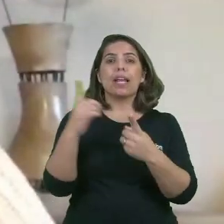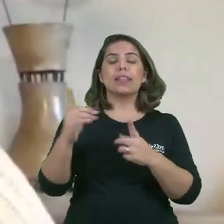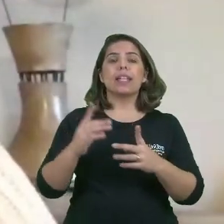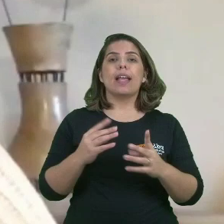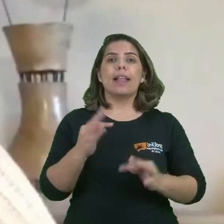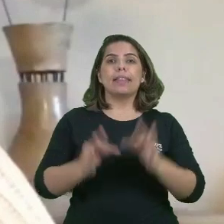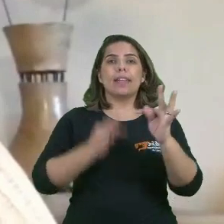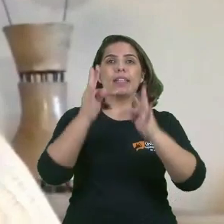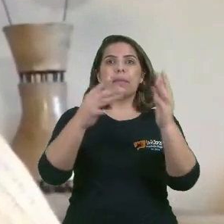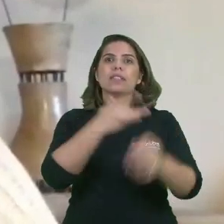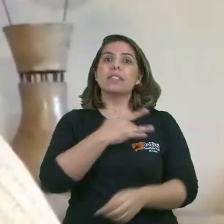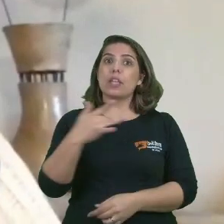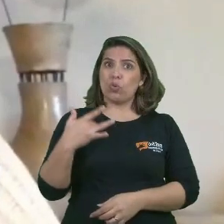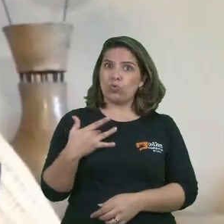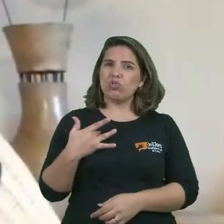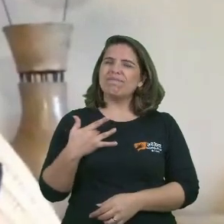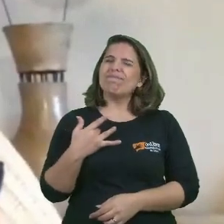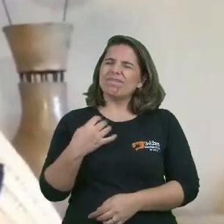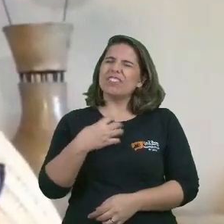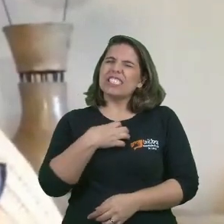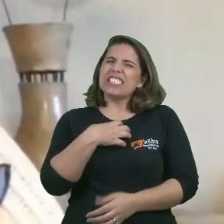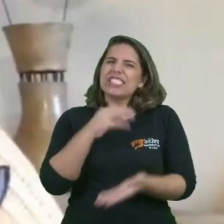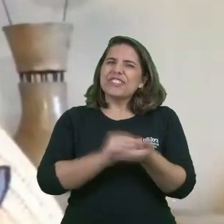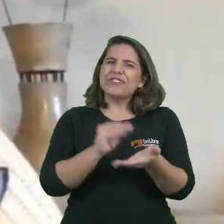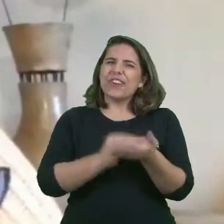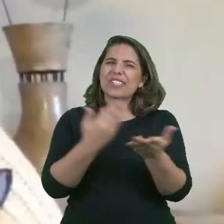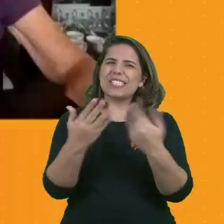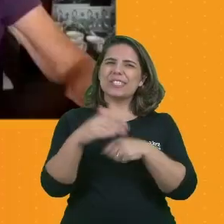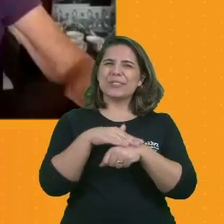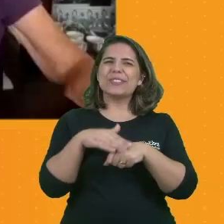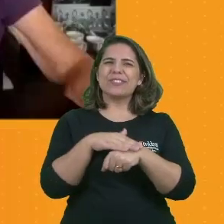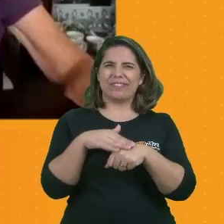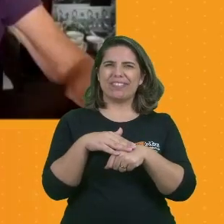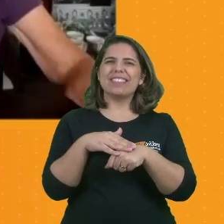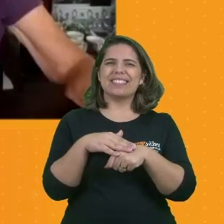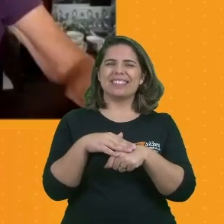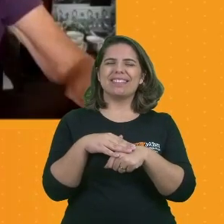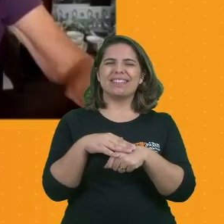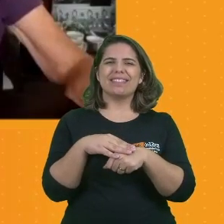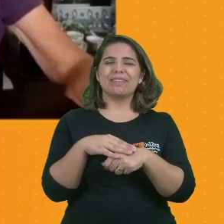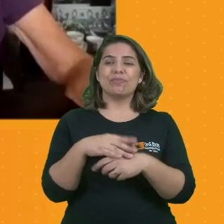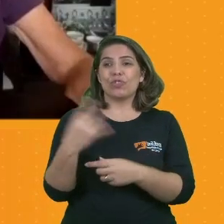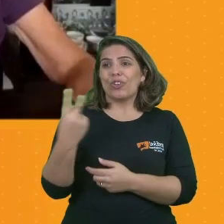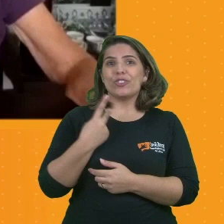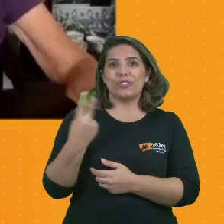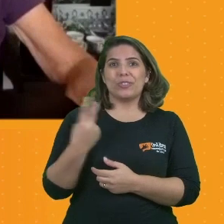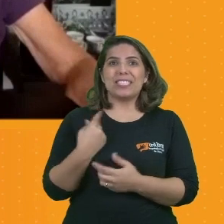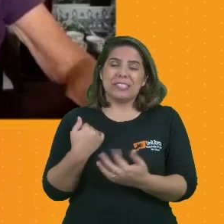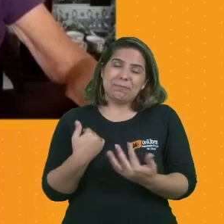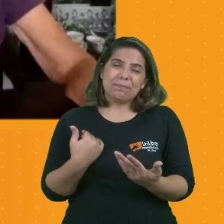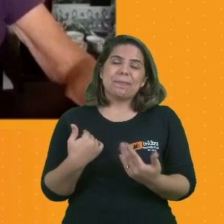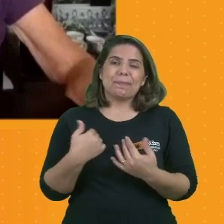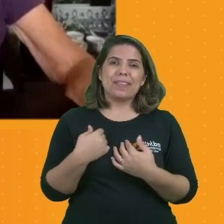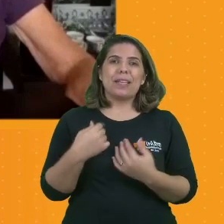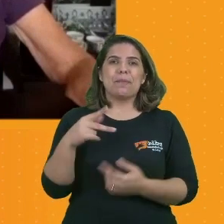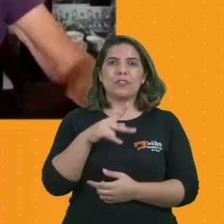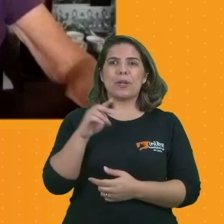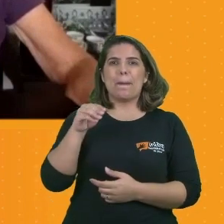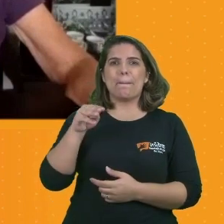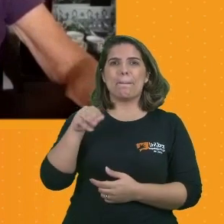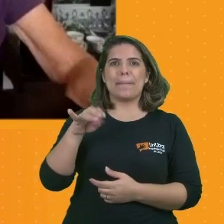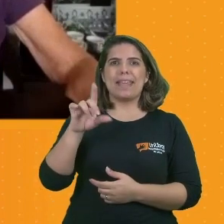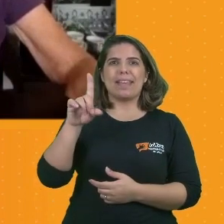tratamento de saúde ela vai fazer muita falta aqui na nossa conversa nós duas aqui professora